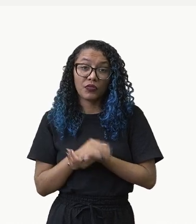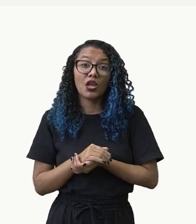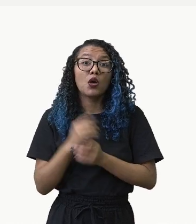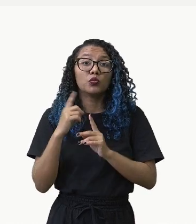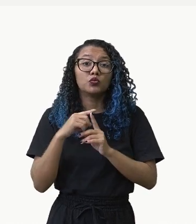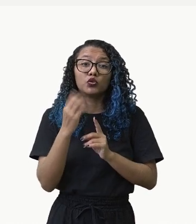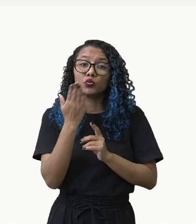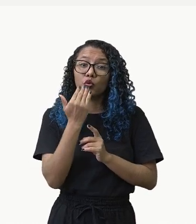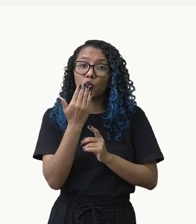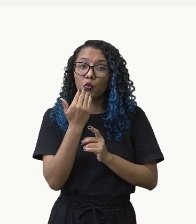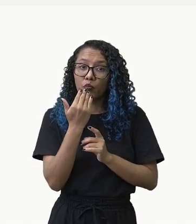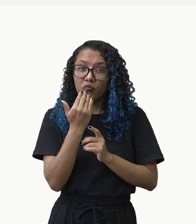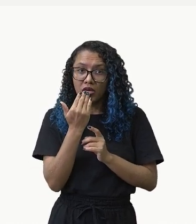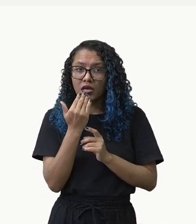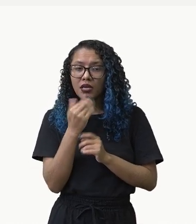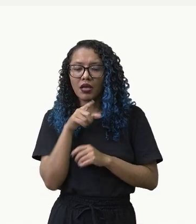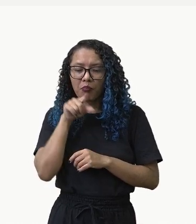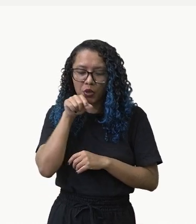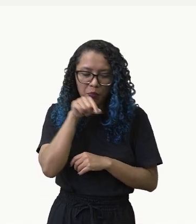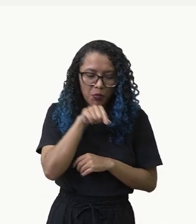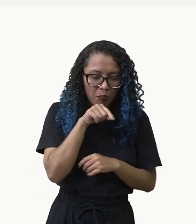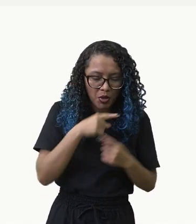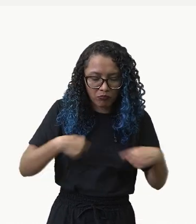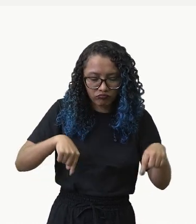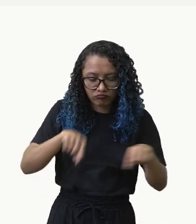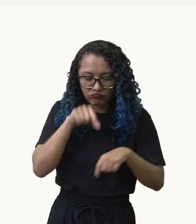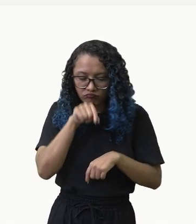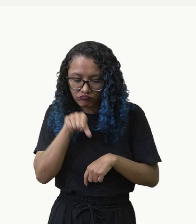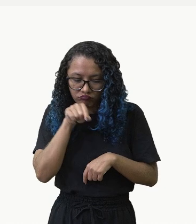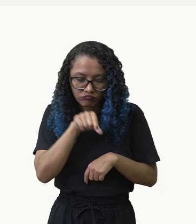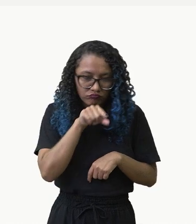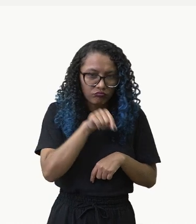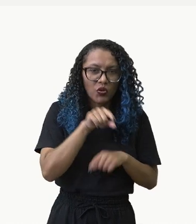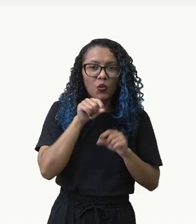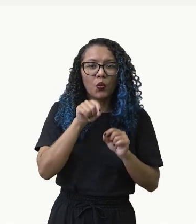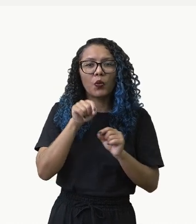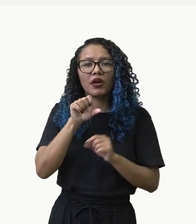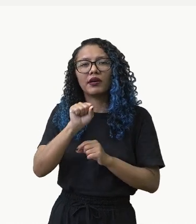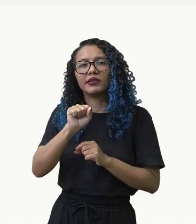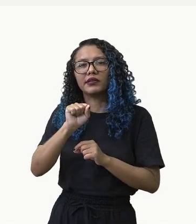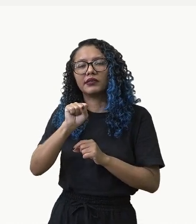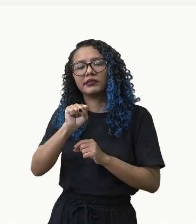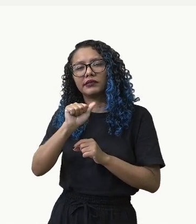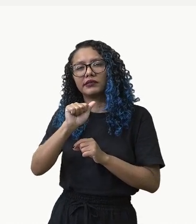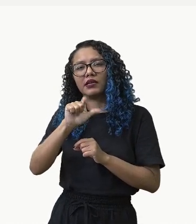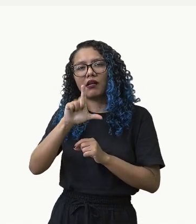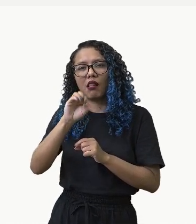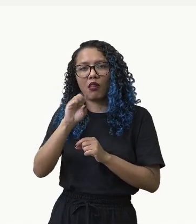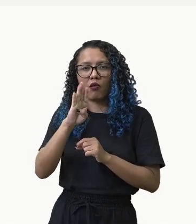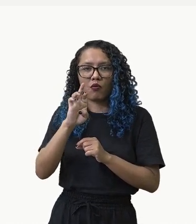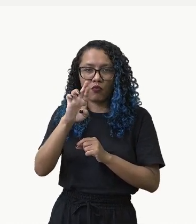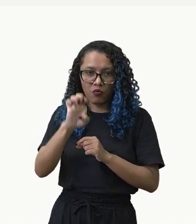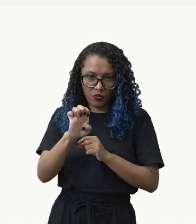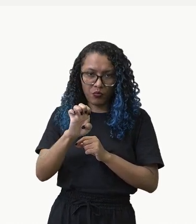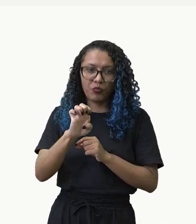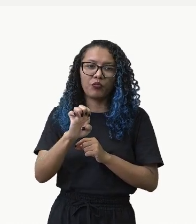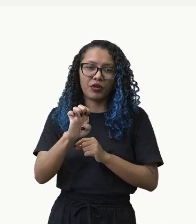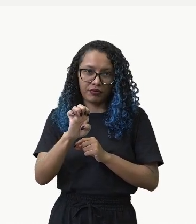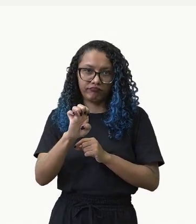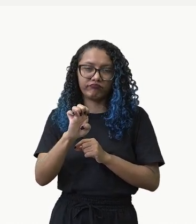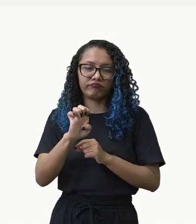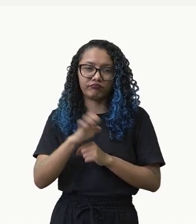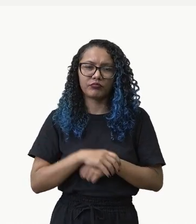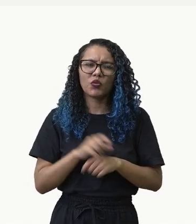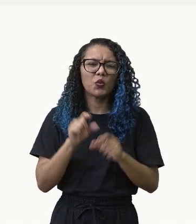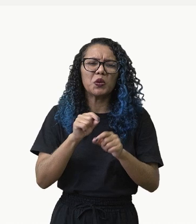eles buscam aí nos lagos salobres lagos salobres de onde deloso medalis que é